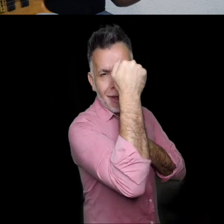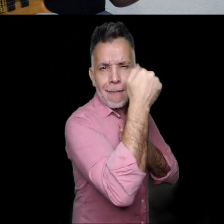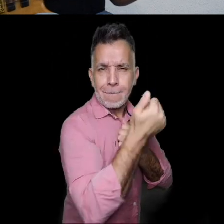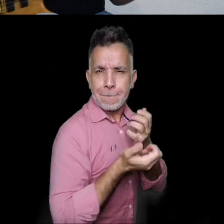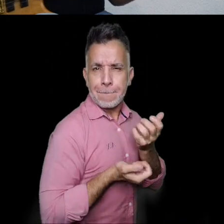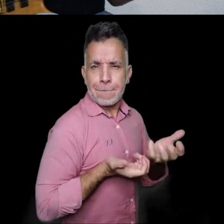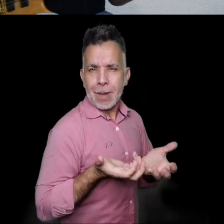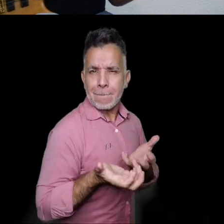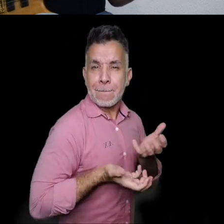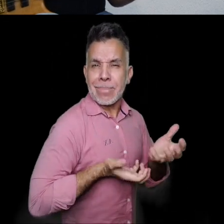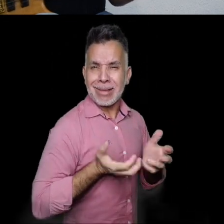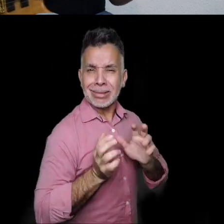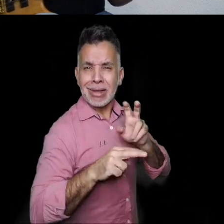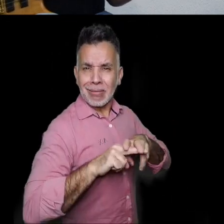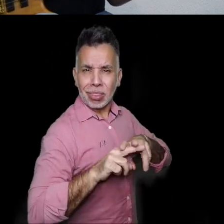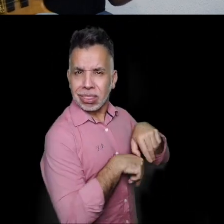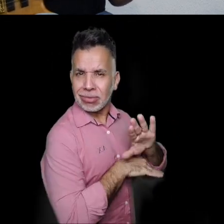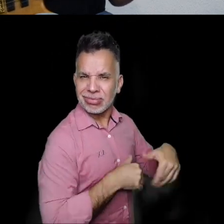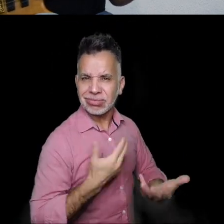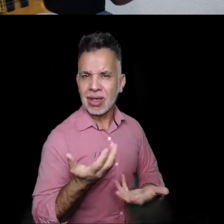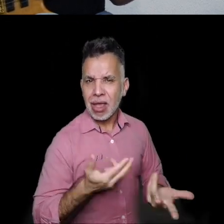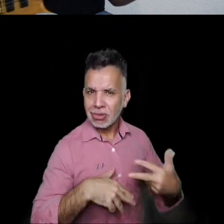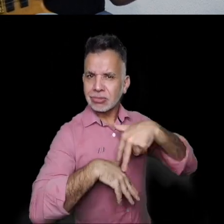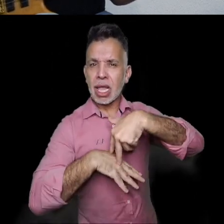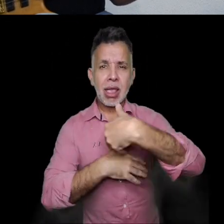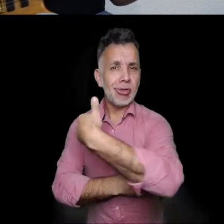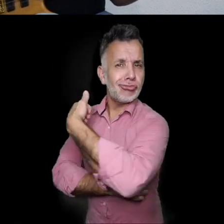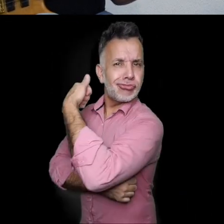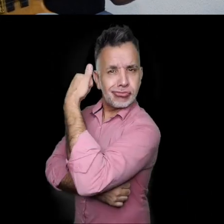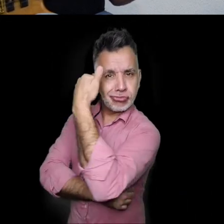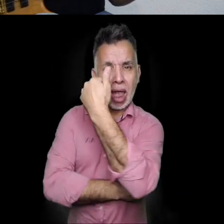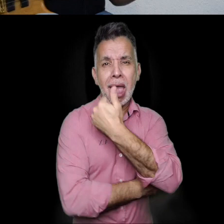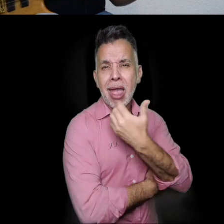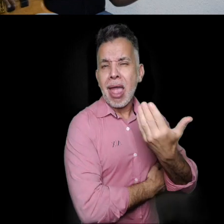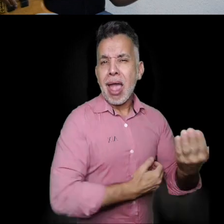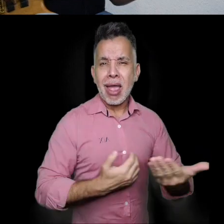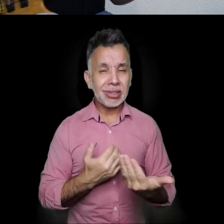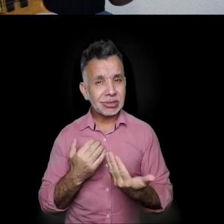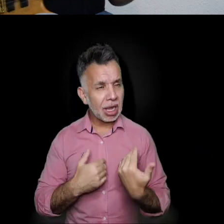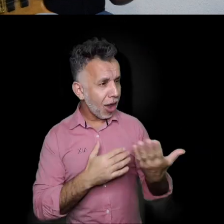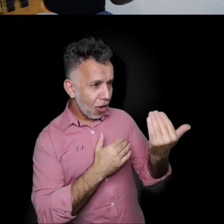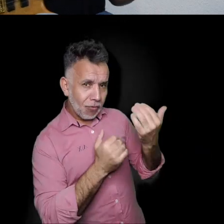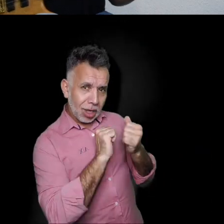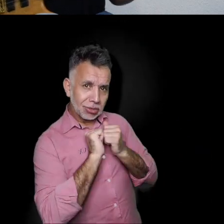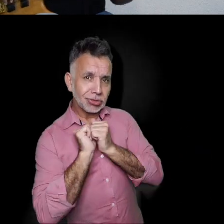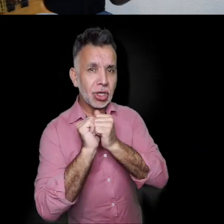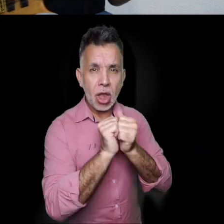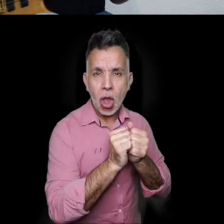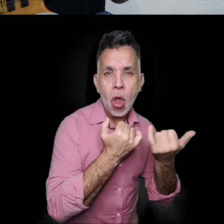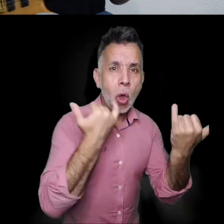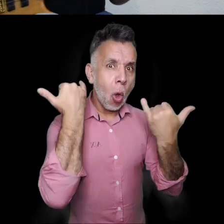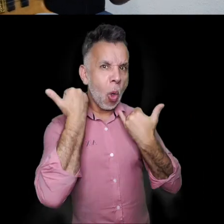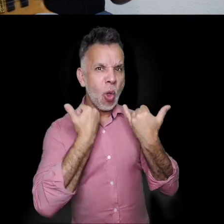bota pra dançar. Requebra essa cadeira e deixa te enjoeirar. Que a vida é de rezar. Vem de